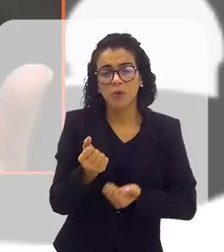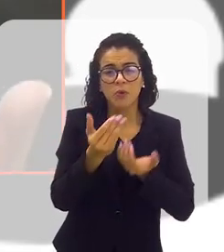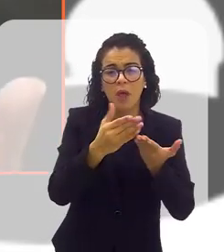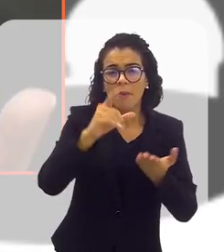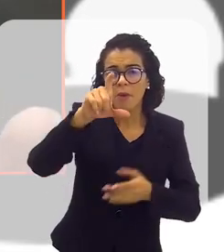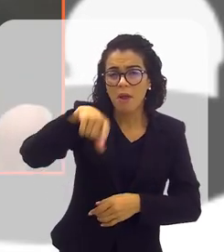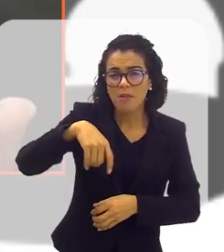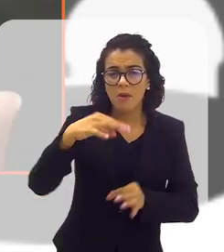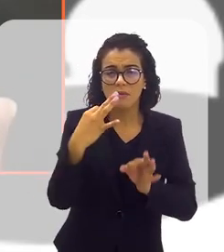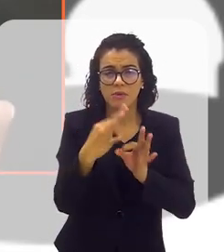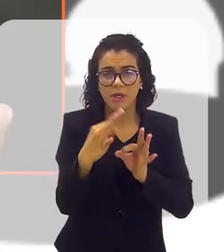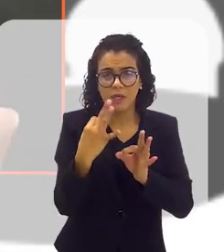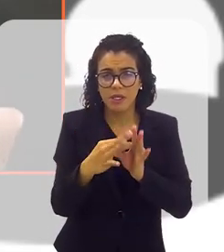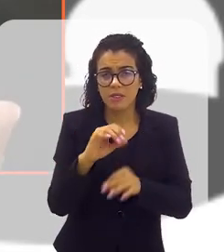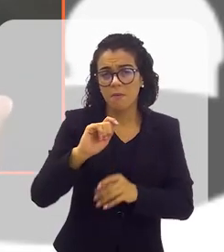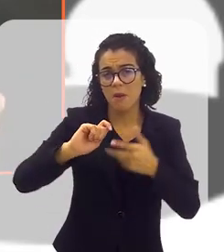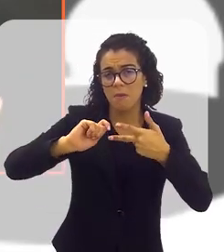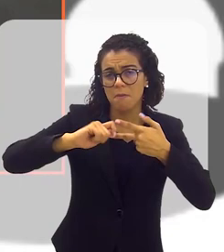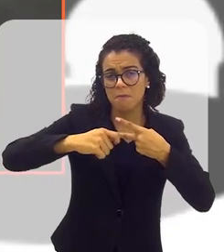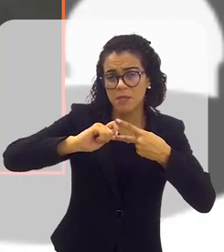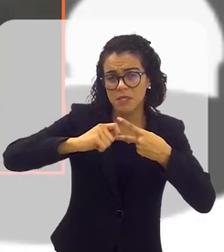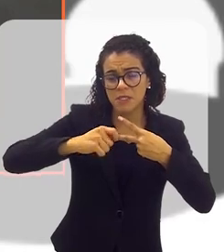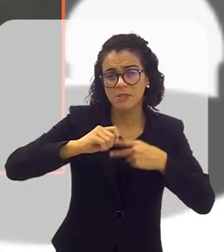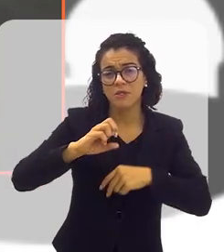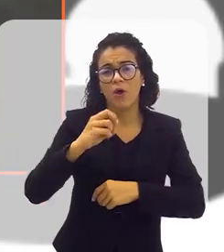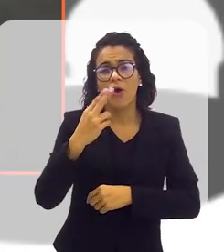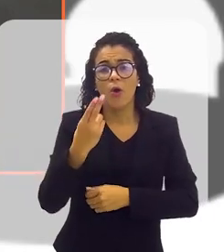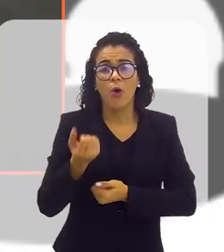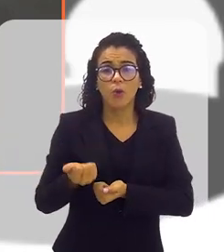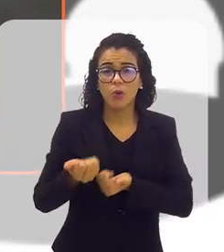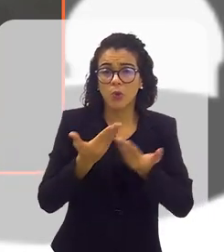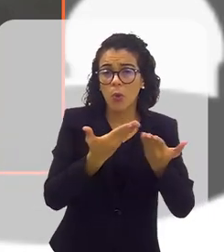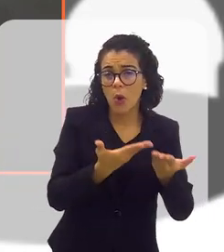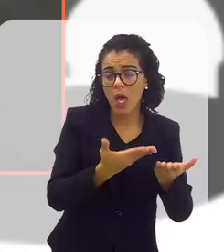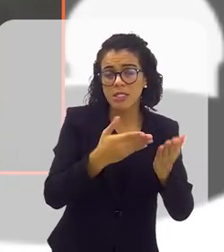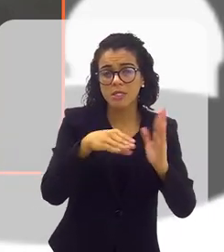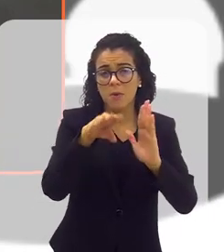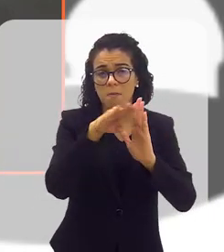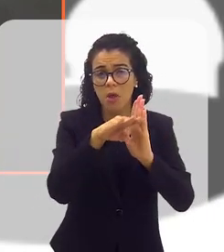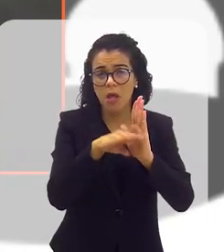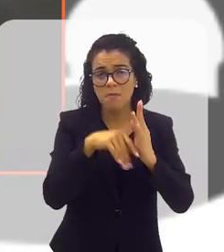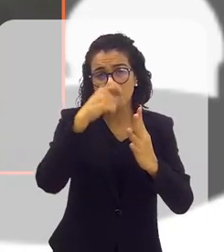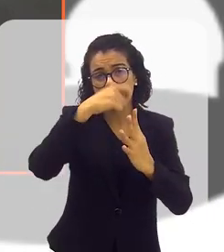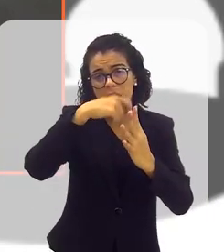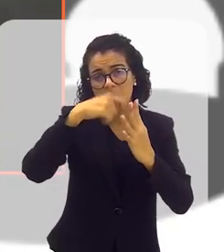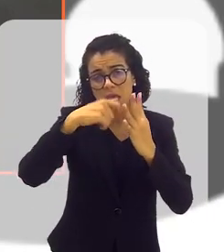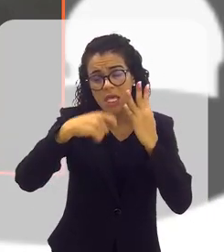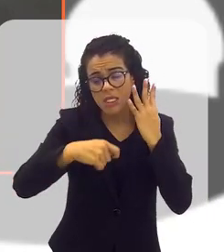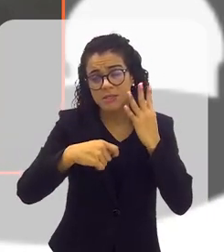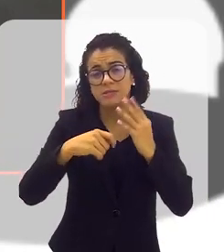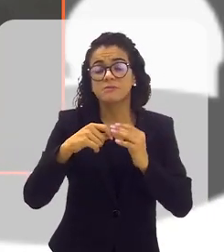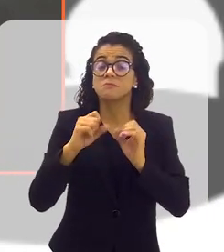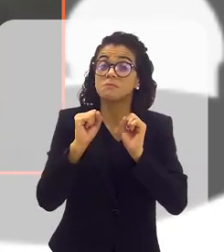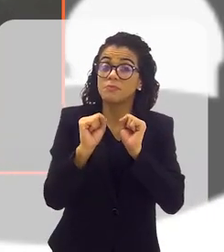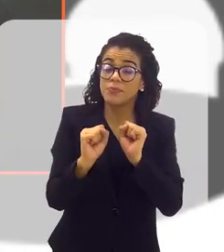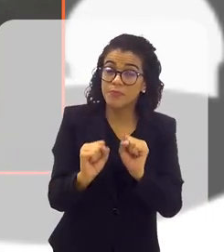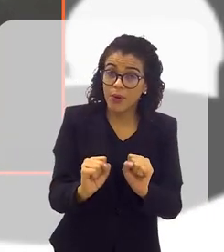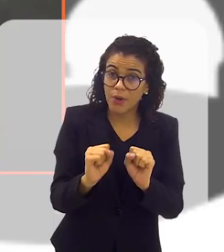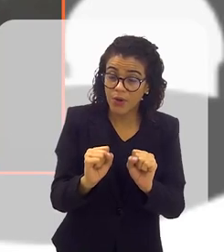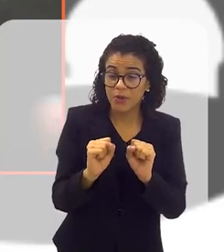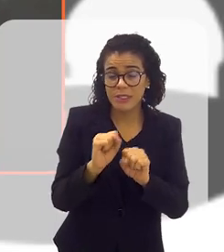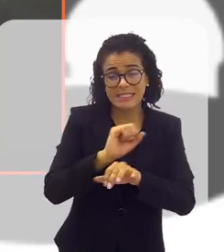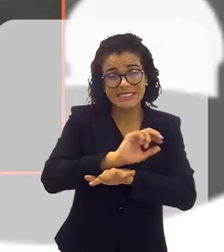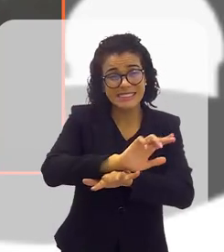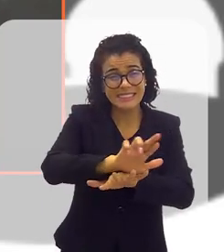pode doar pelo cartão de crédito, por meio de Pix, por meio de uma doação programada mensal. Ela vai